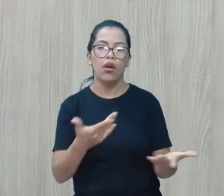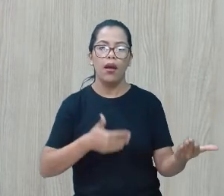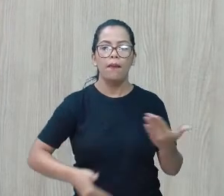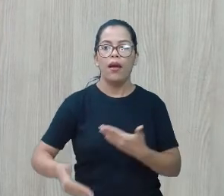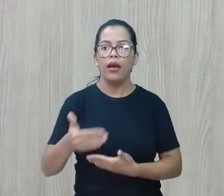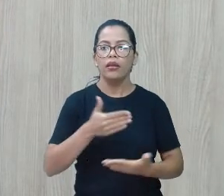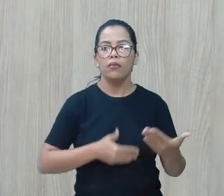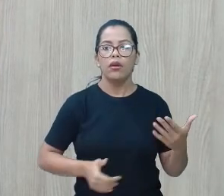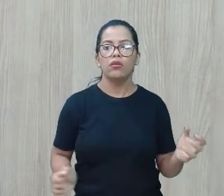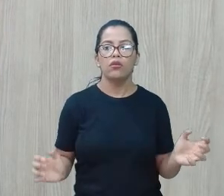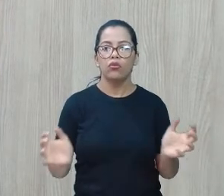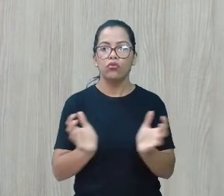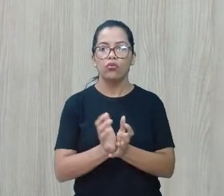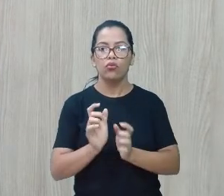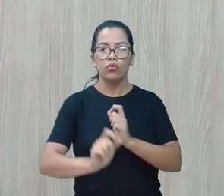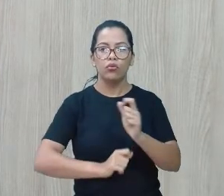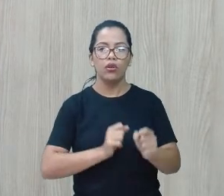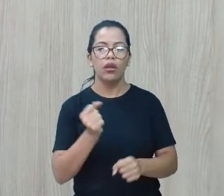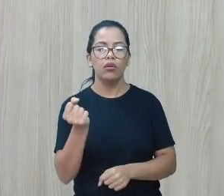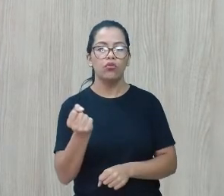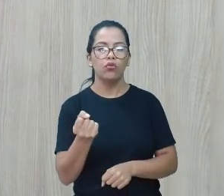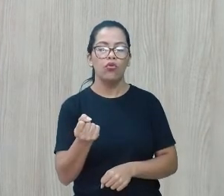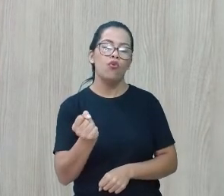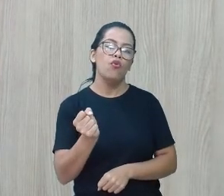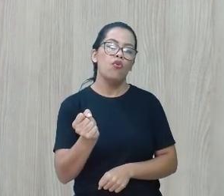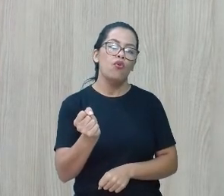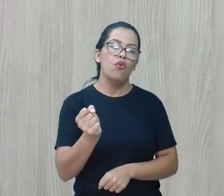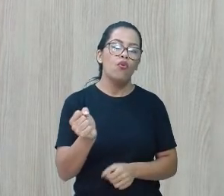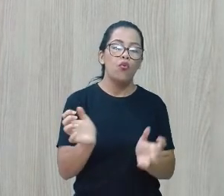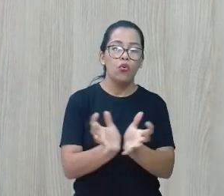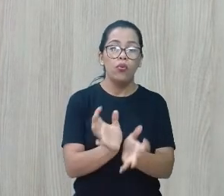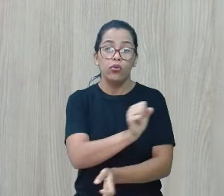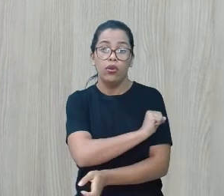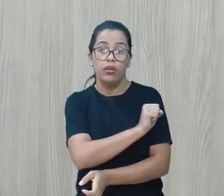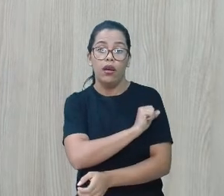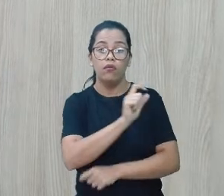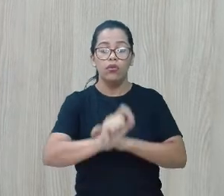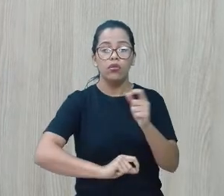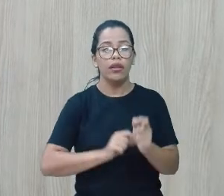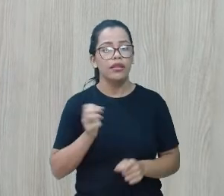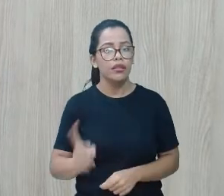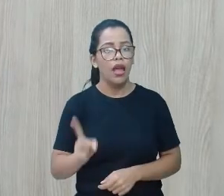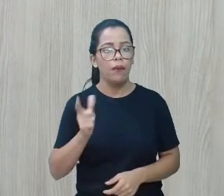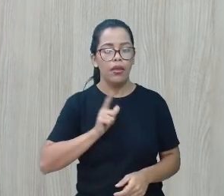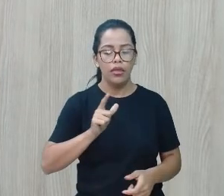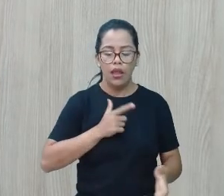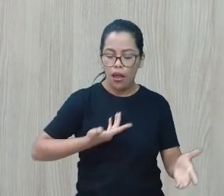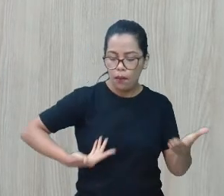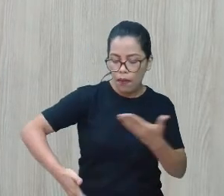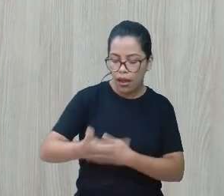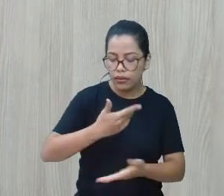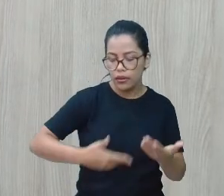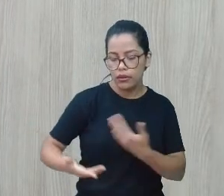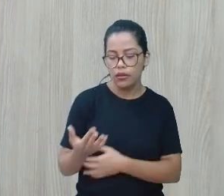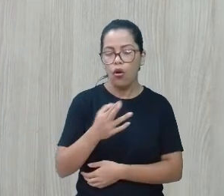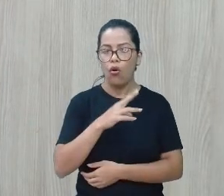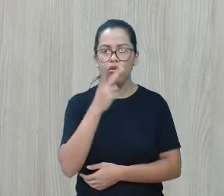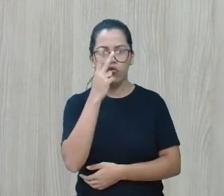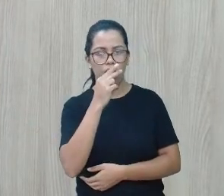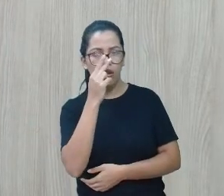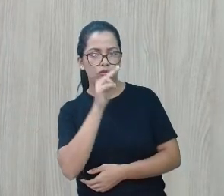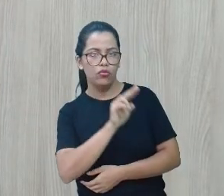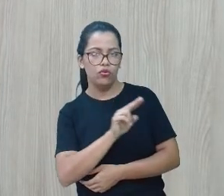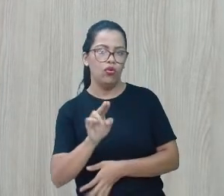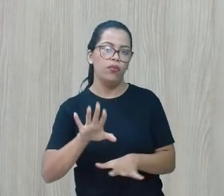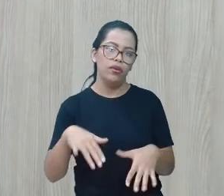participação, o pessoal do 8º ano, os nomes coincidem bastante, né, Pedro? De toda a aula a gente vê aqui sempre os mesmos nomes. E a